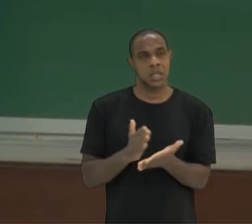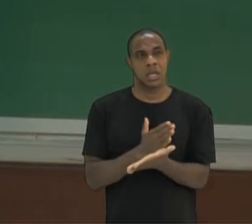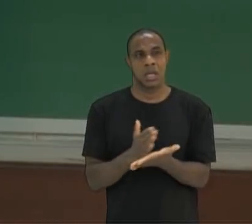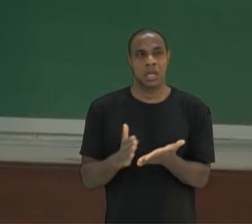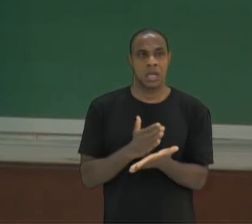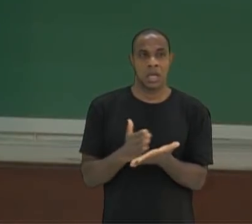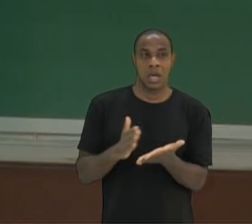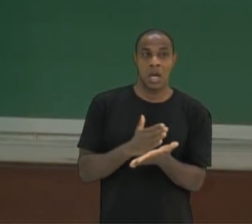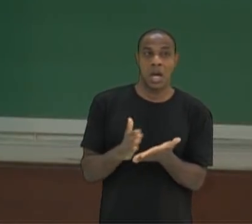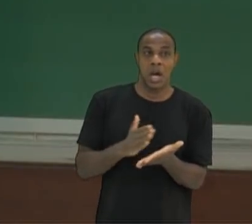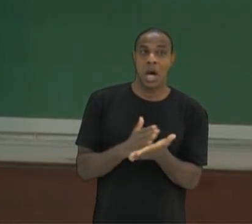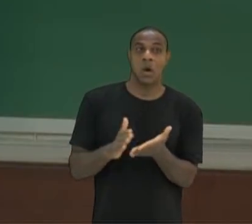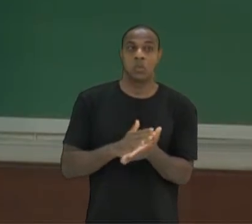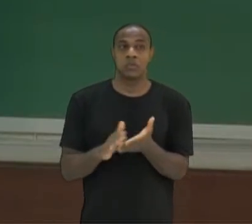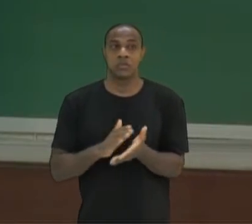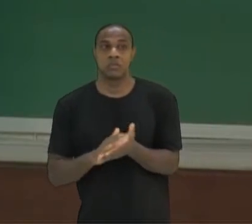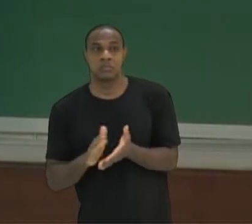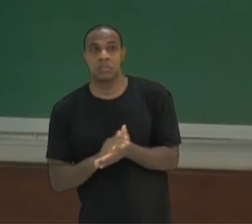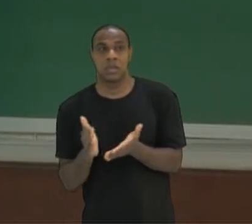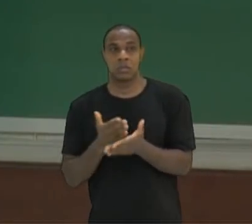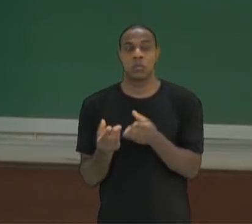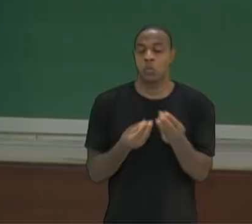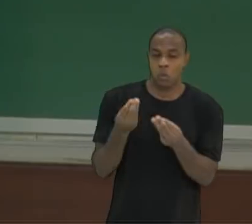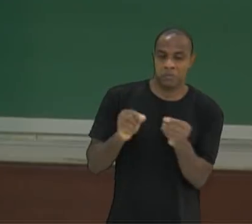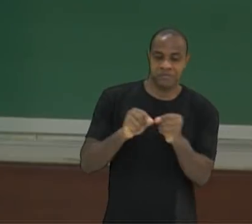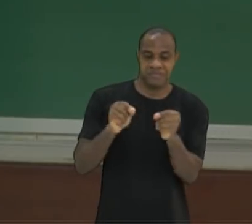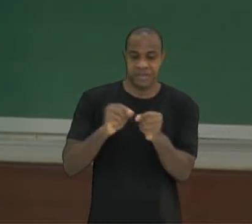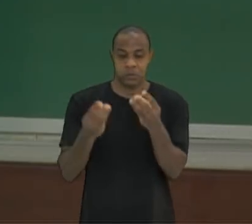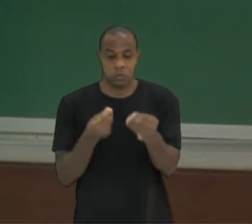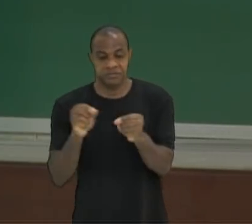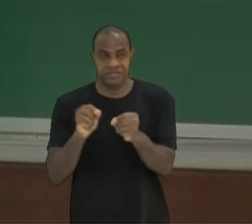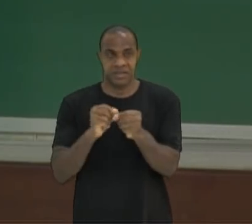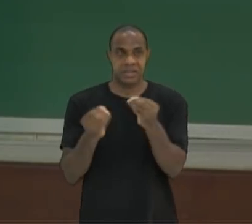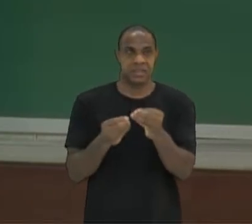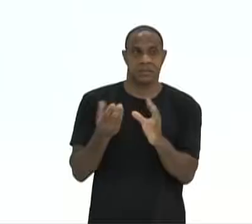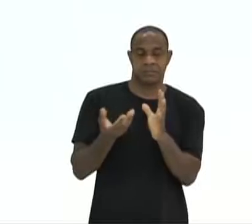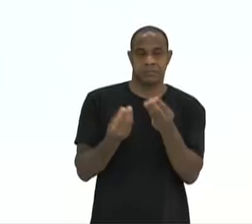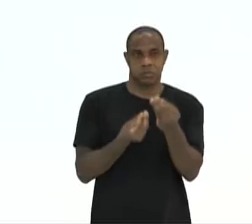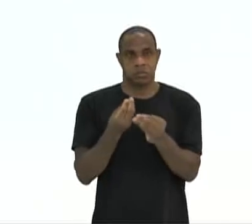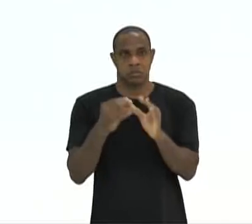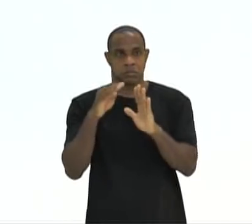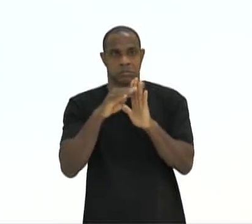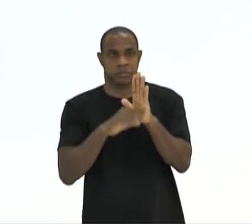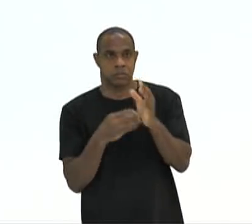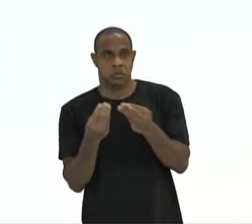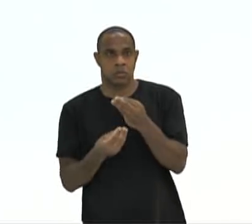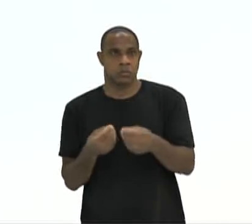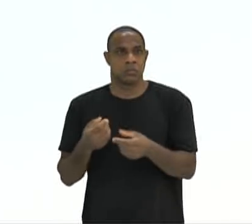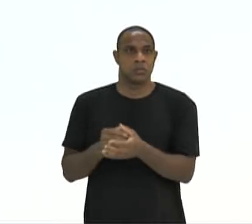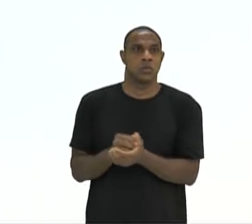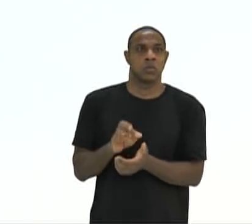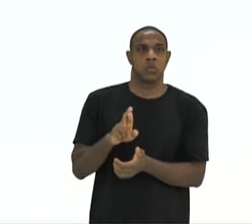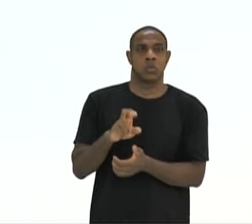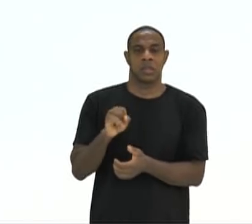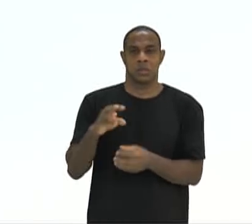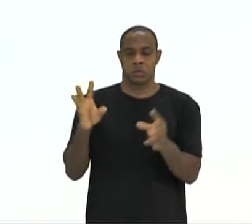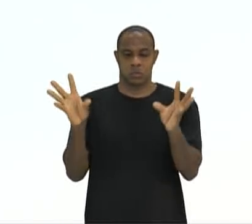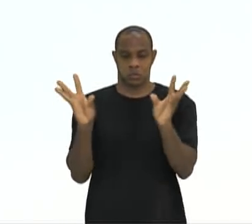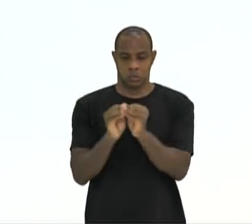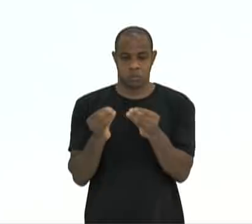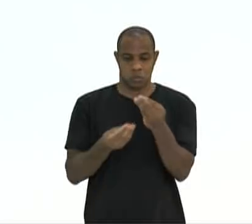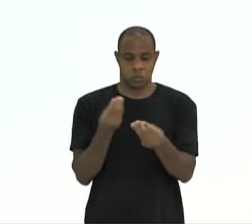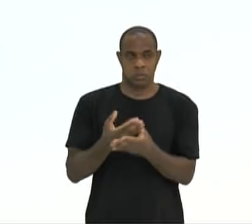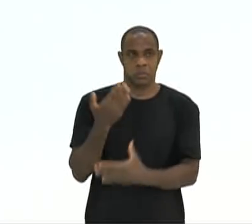passos para a elaboração de um bom resumo. Então, o primeiro passo consiste em ler o texto com atenção e